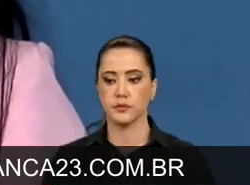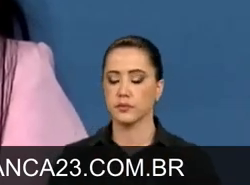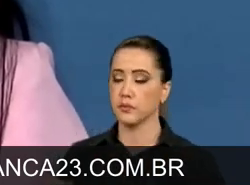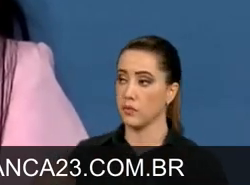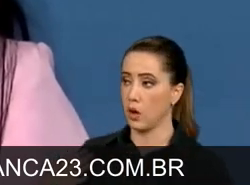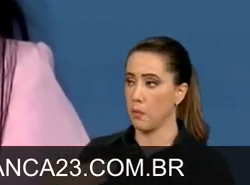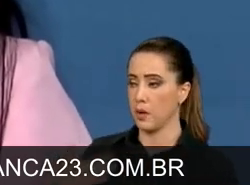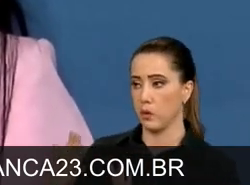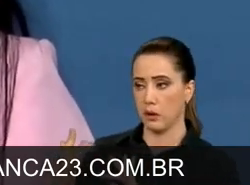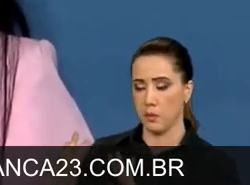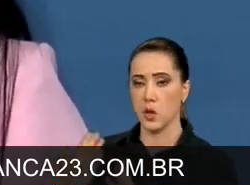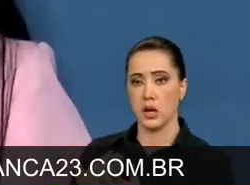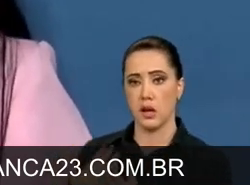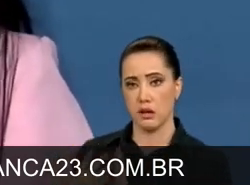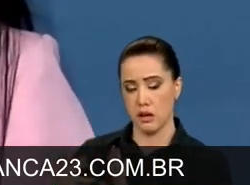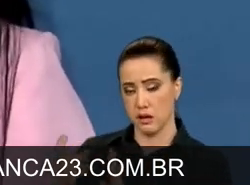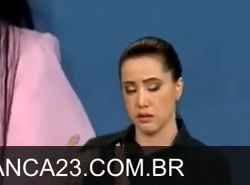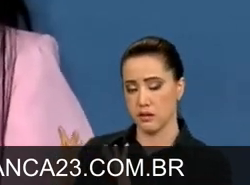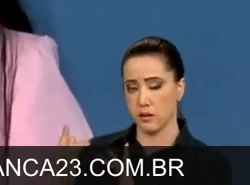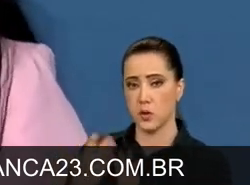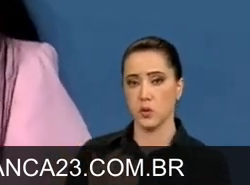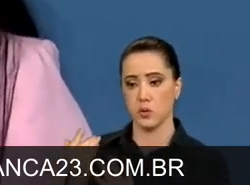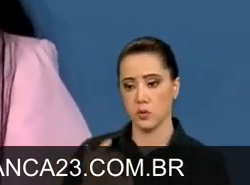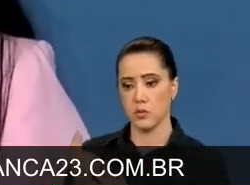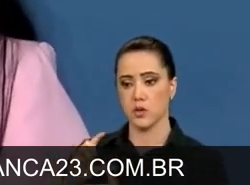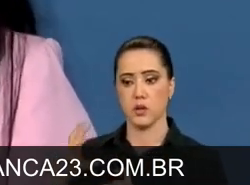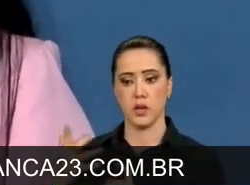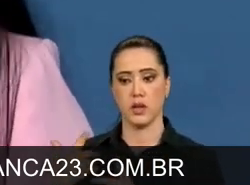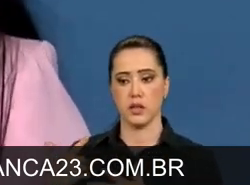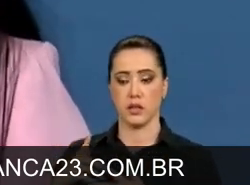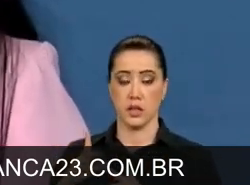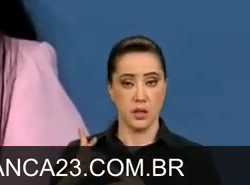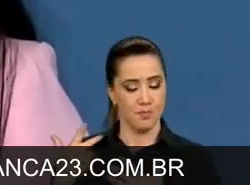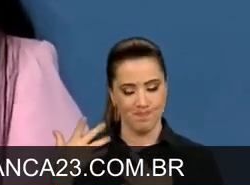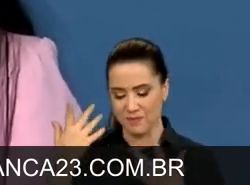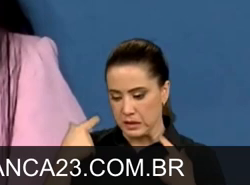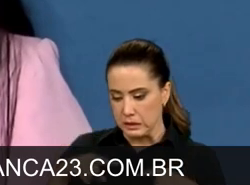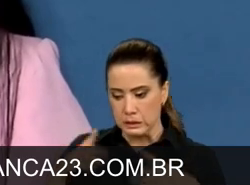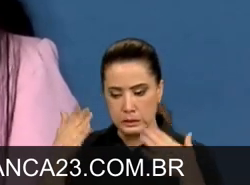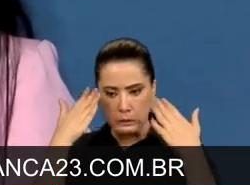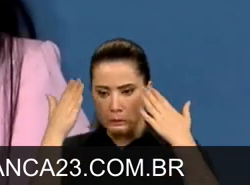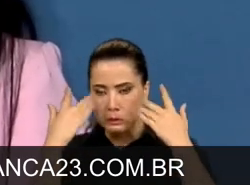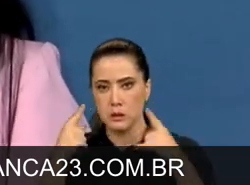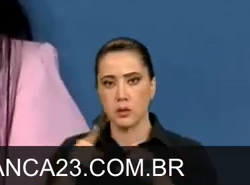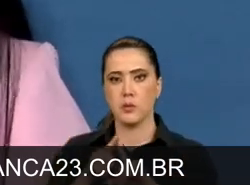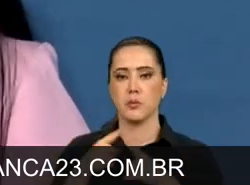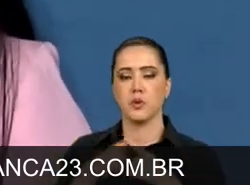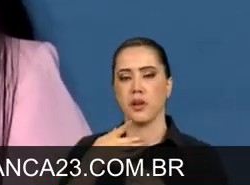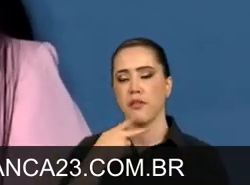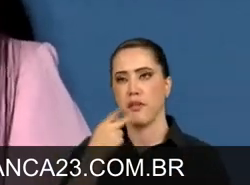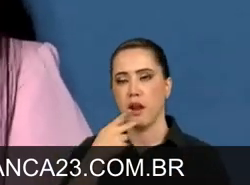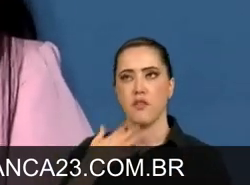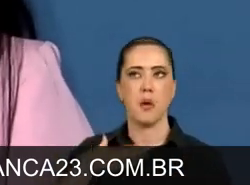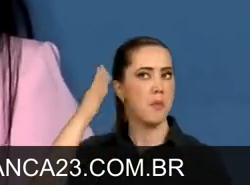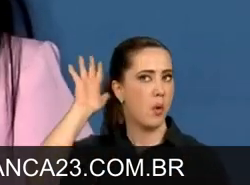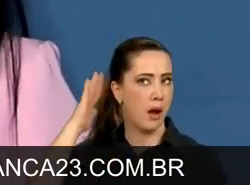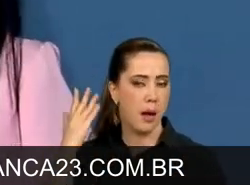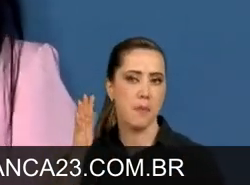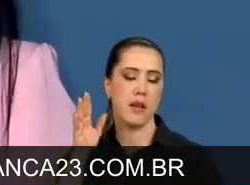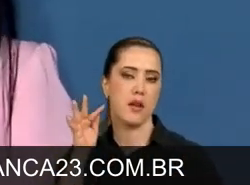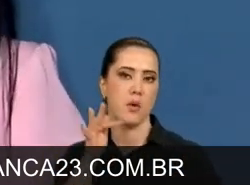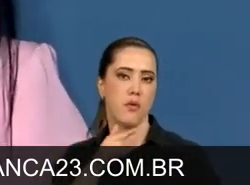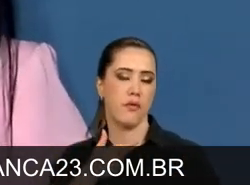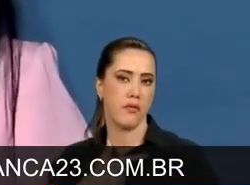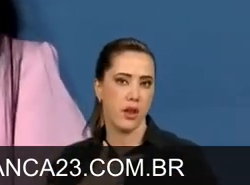a tentar fazer de tudo para me abalar, e ele realmente conseguiu. Porque ele falava que meu cabelo estava feio, que minha unha